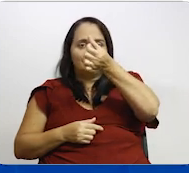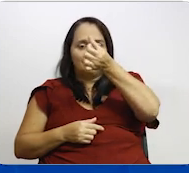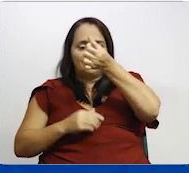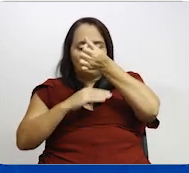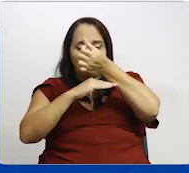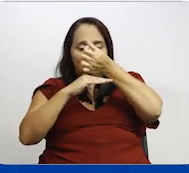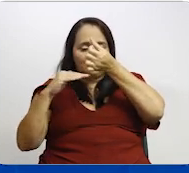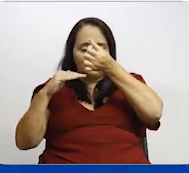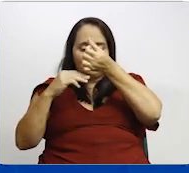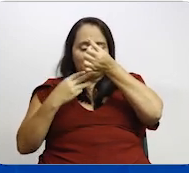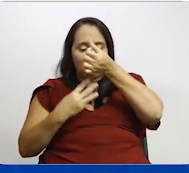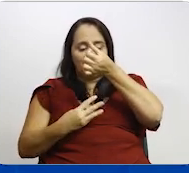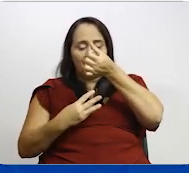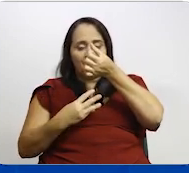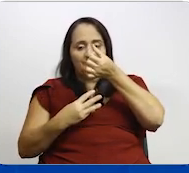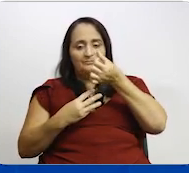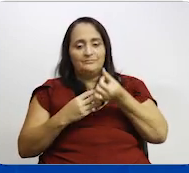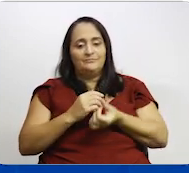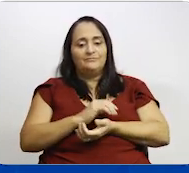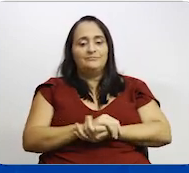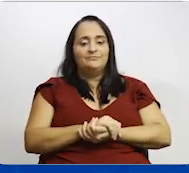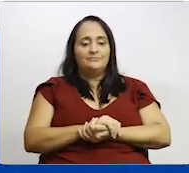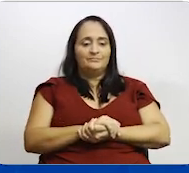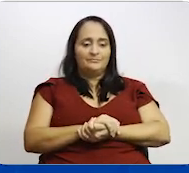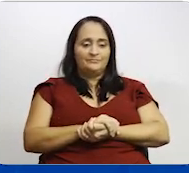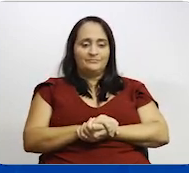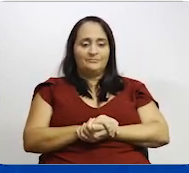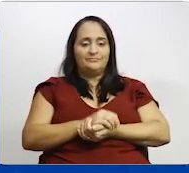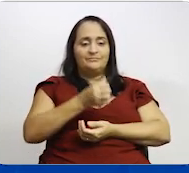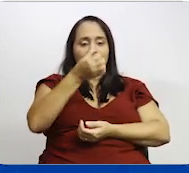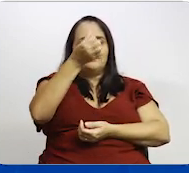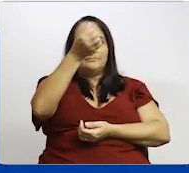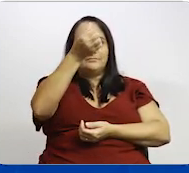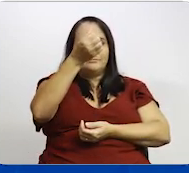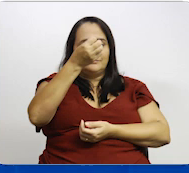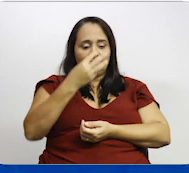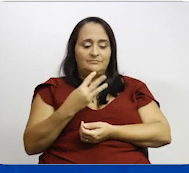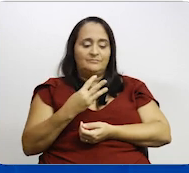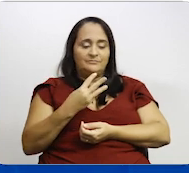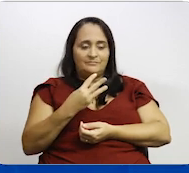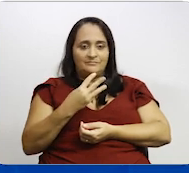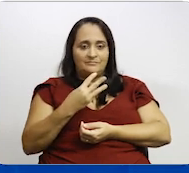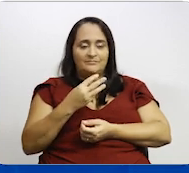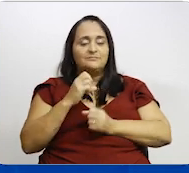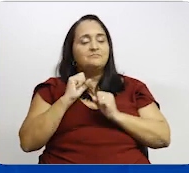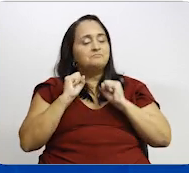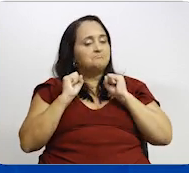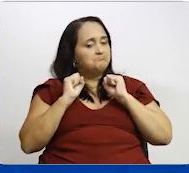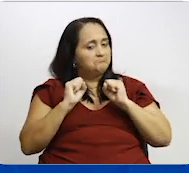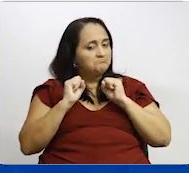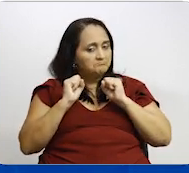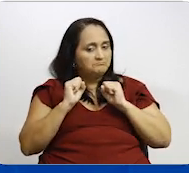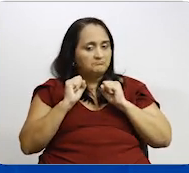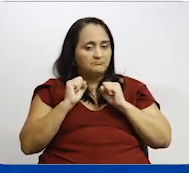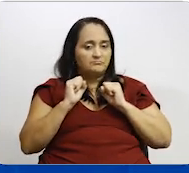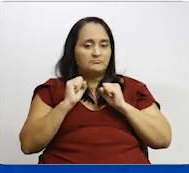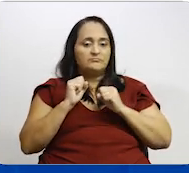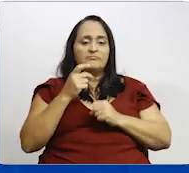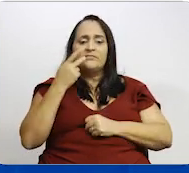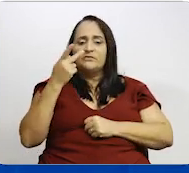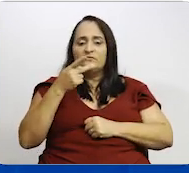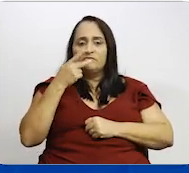6 traço 3, ou 6 terços, que é a maneira correta de se